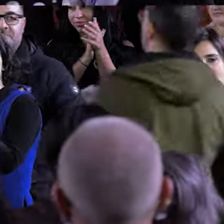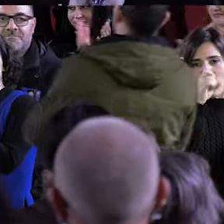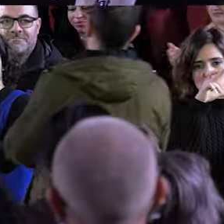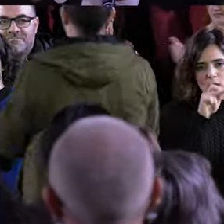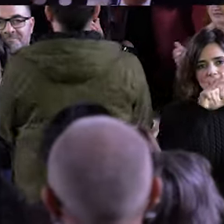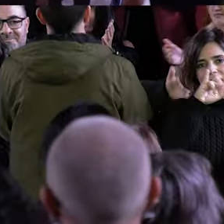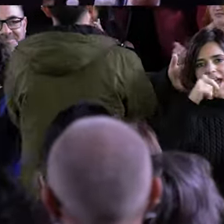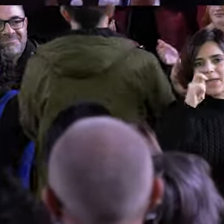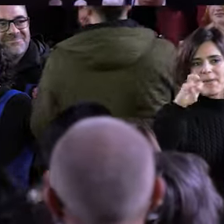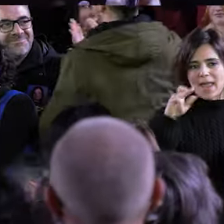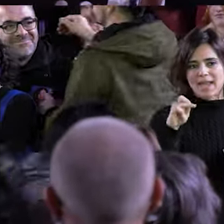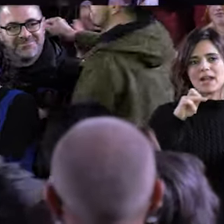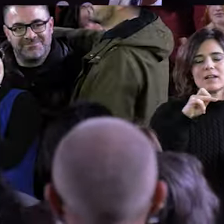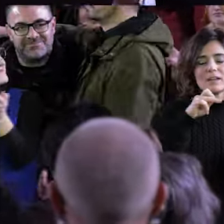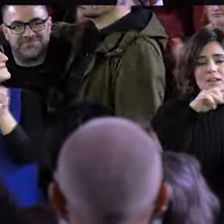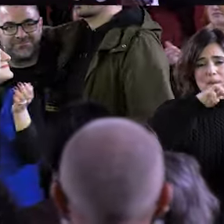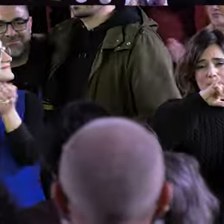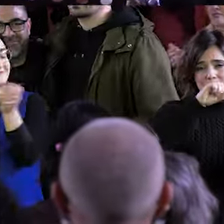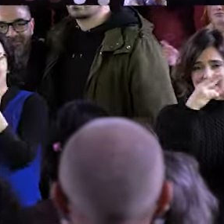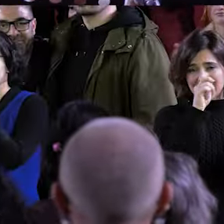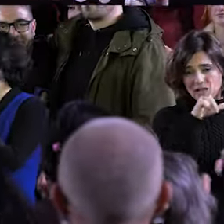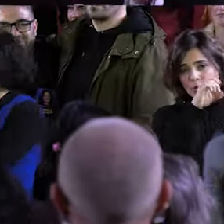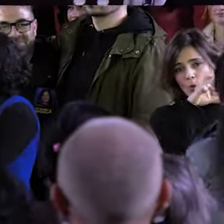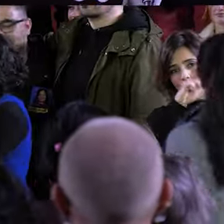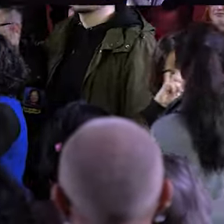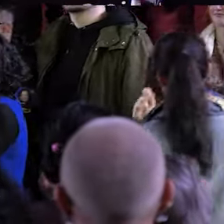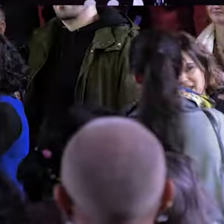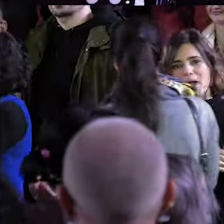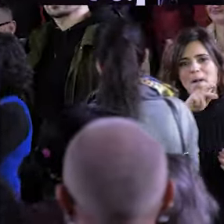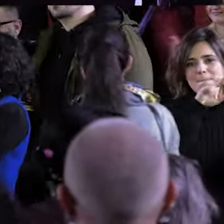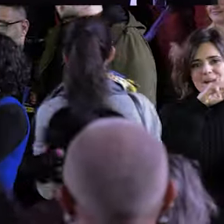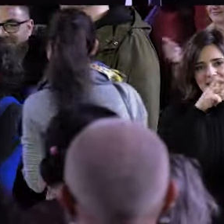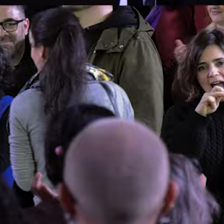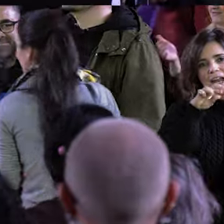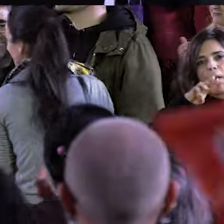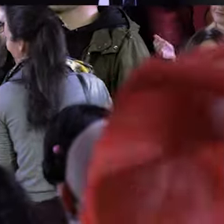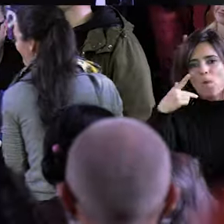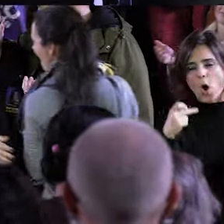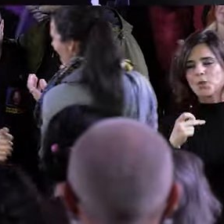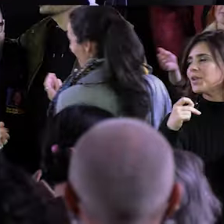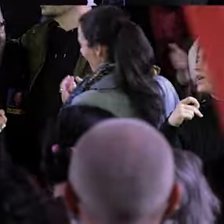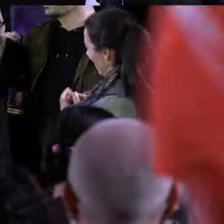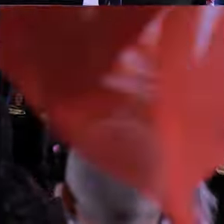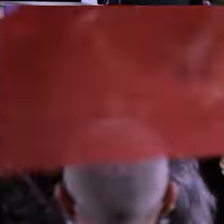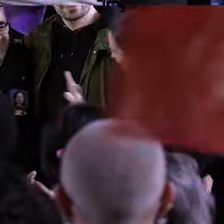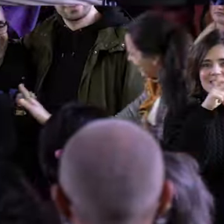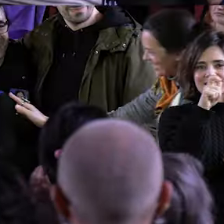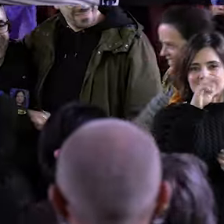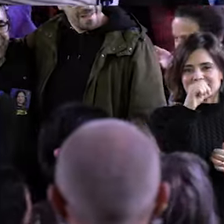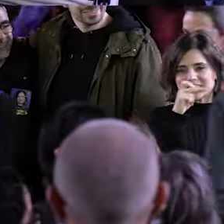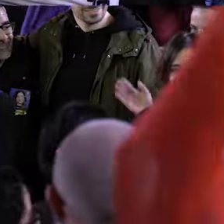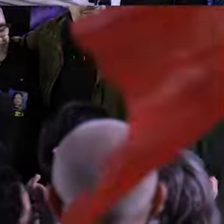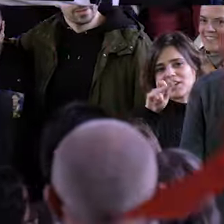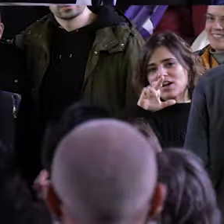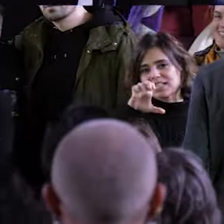Ribeiro, o Miguel Correia, a Mariana Malta, o Duarte Santos, a Teresa Garcia,